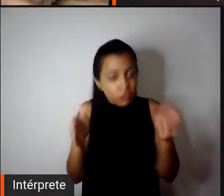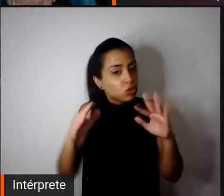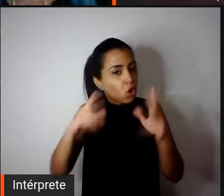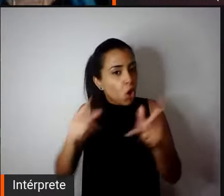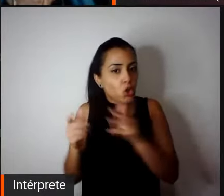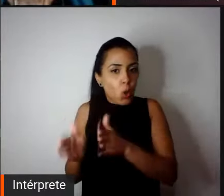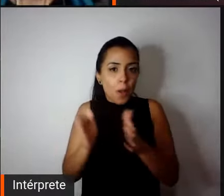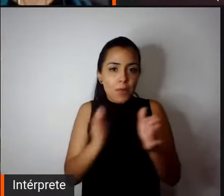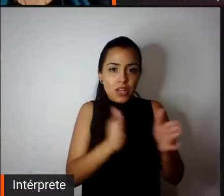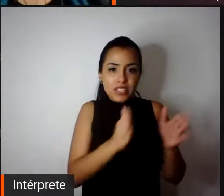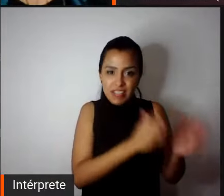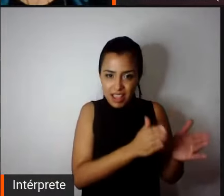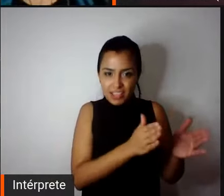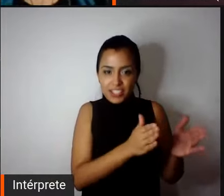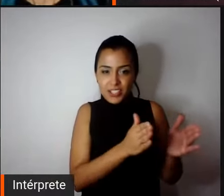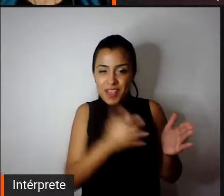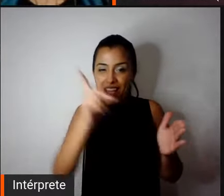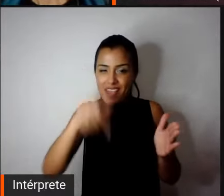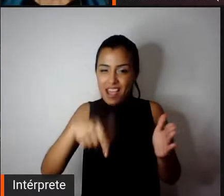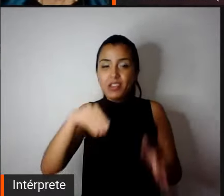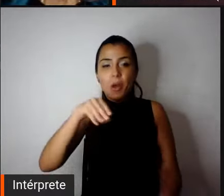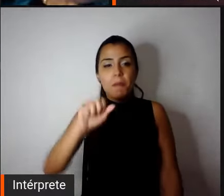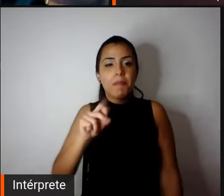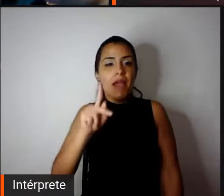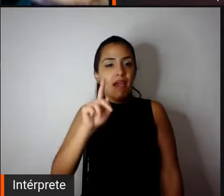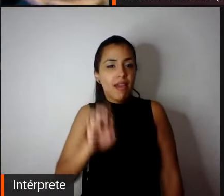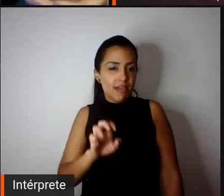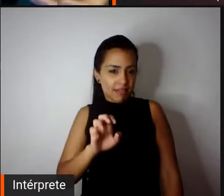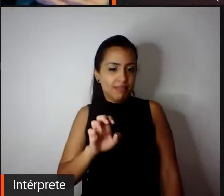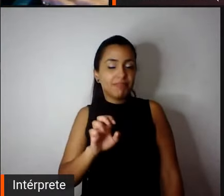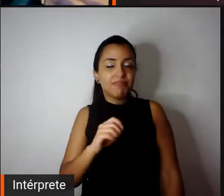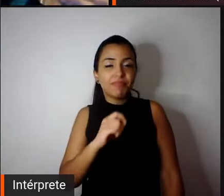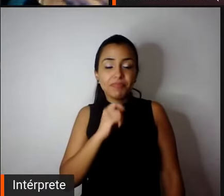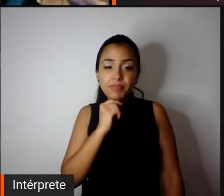o making. Agora, os meus